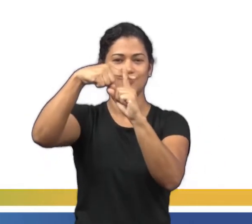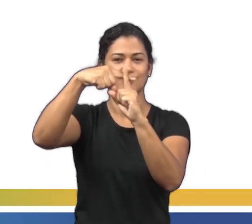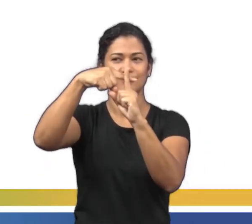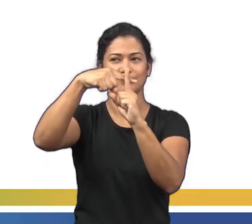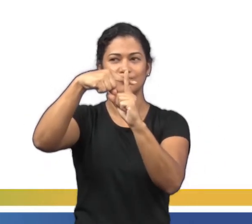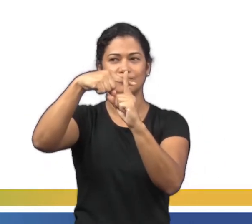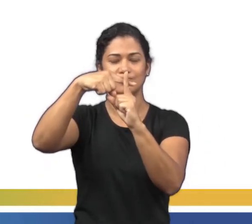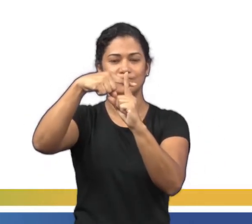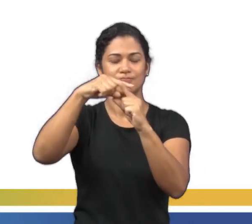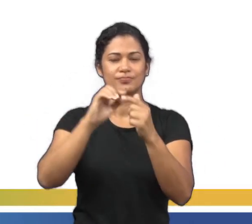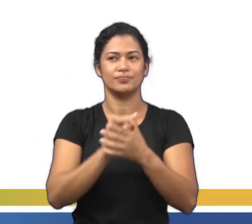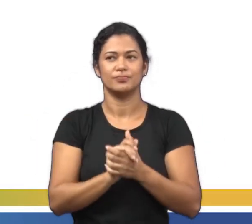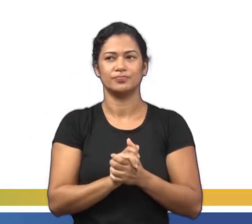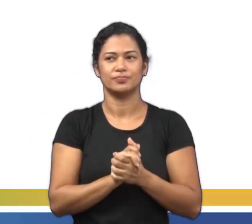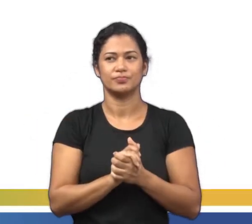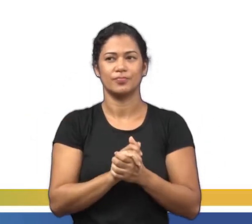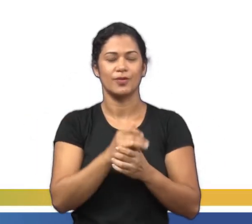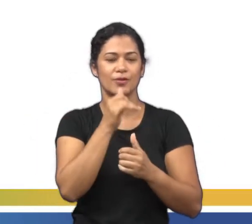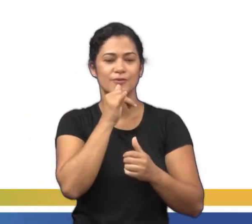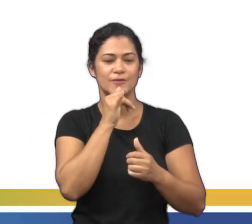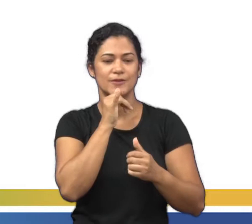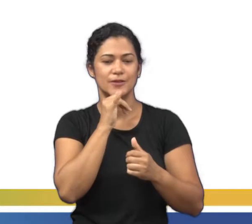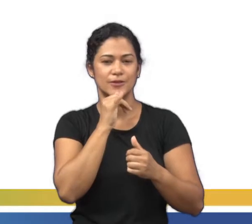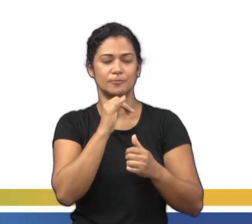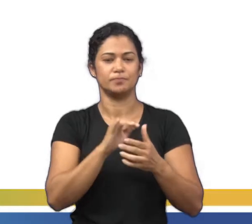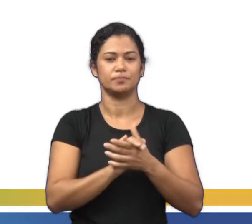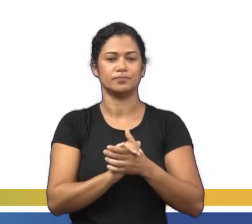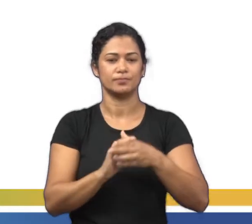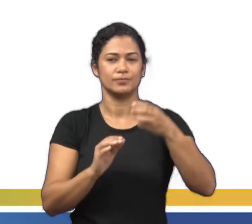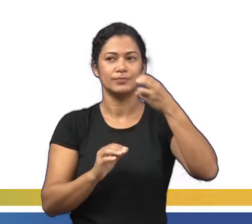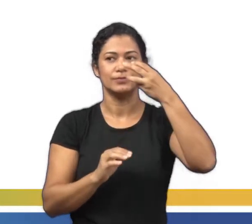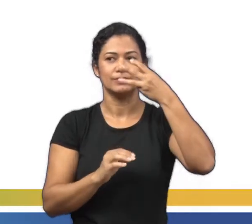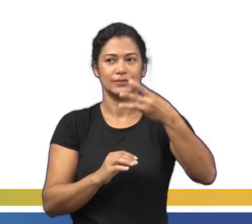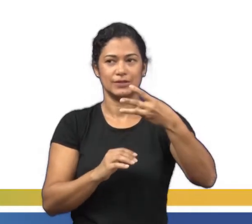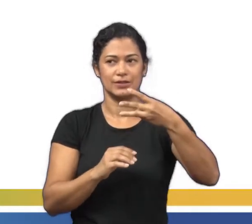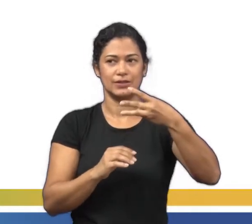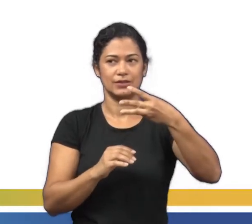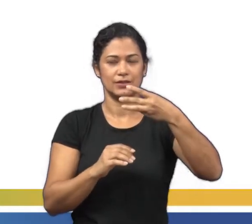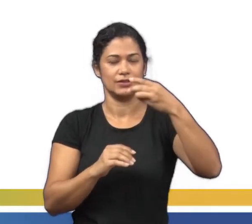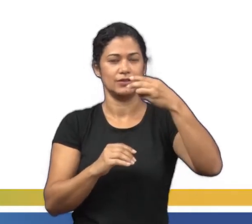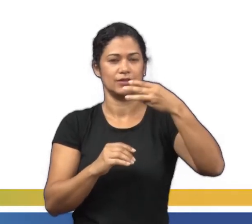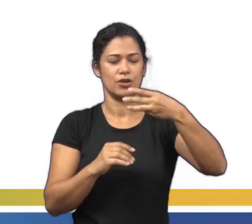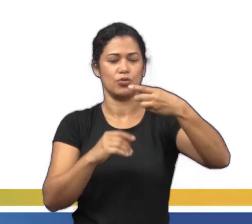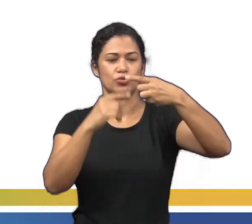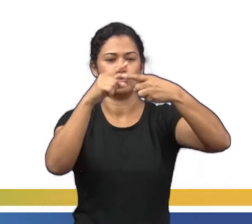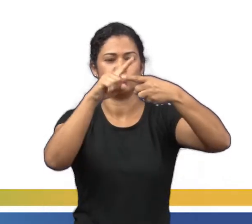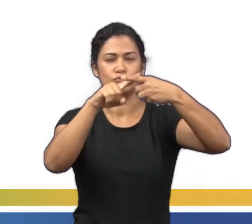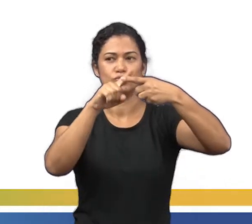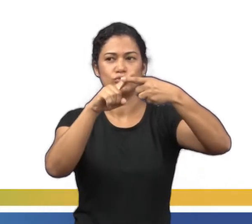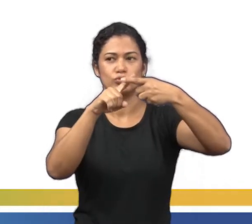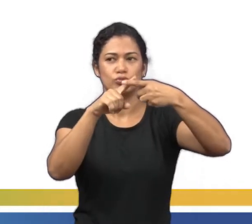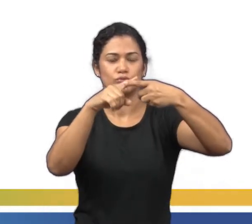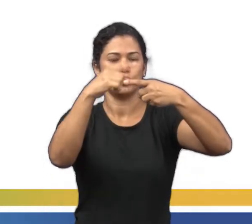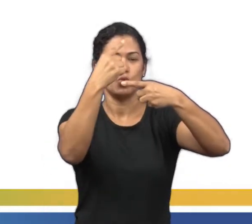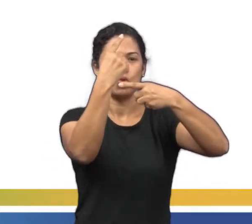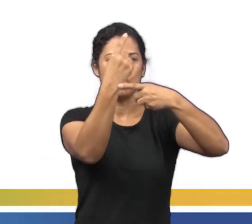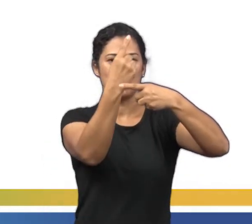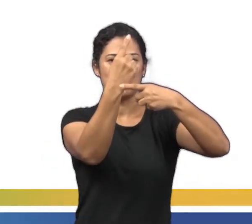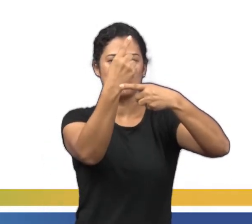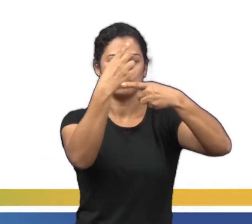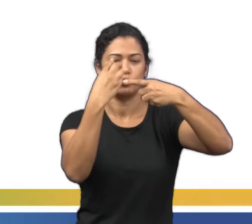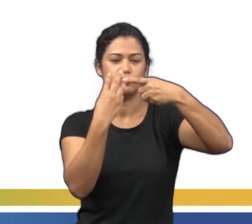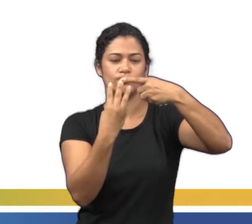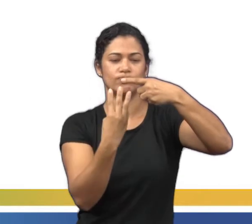bom? Olha o segundo exemplo ali. 3 elevado a menos 3. Meu expoente é negativo, então eu vou imaginar 1